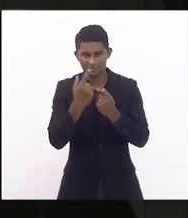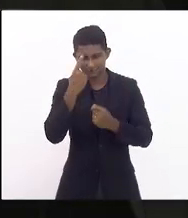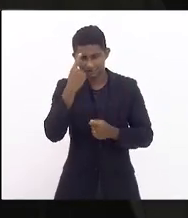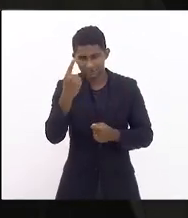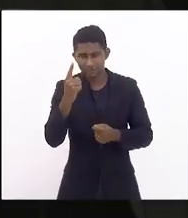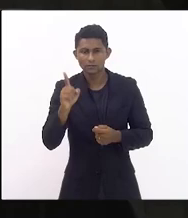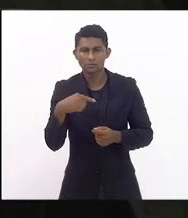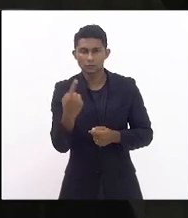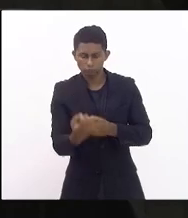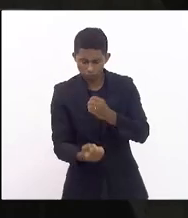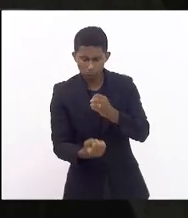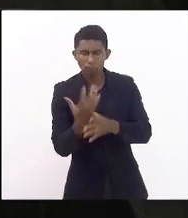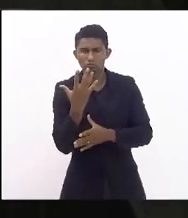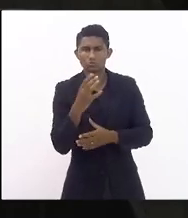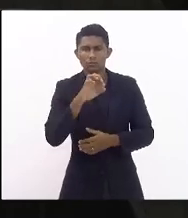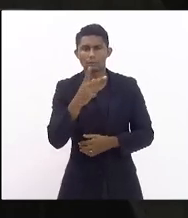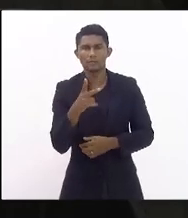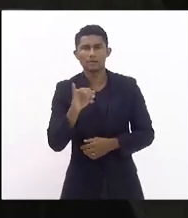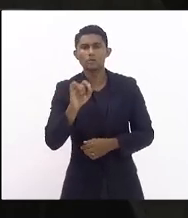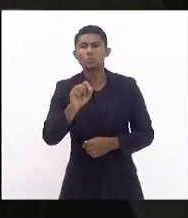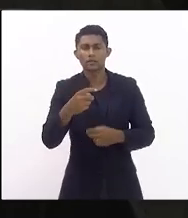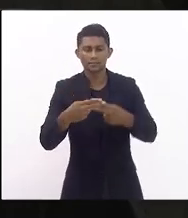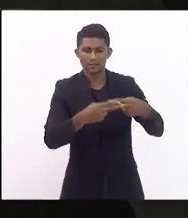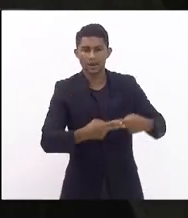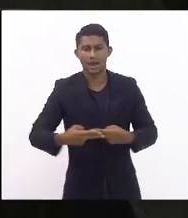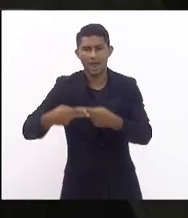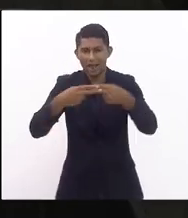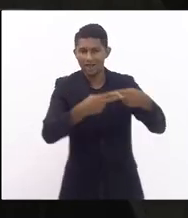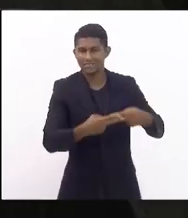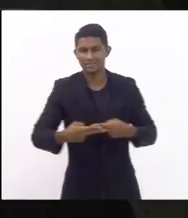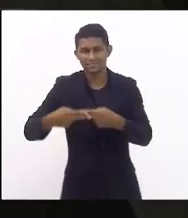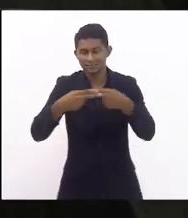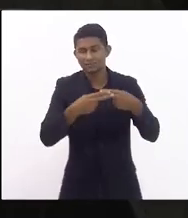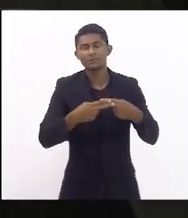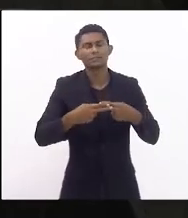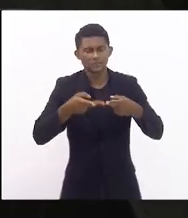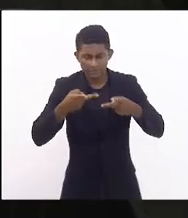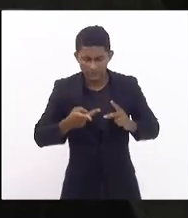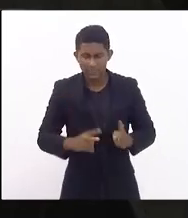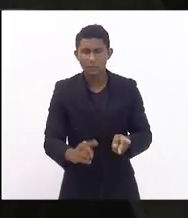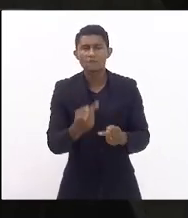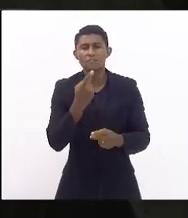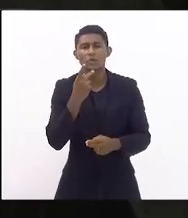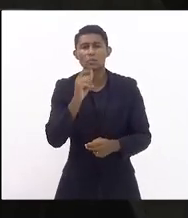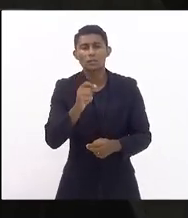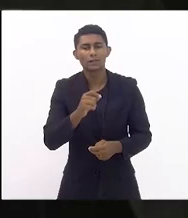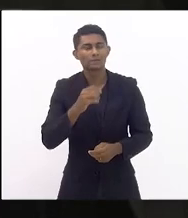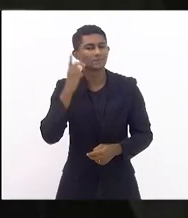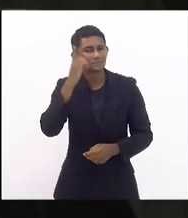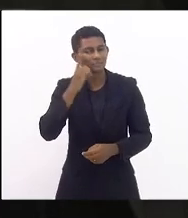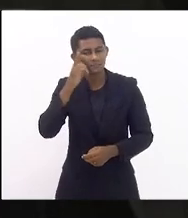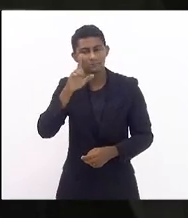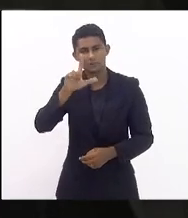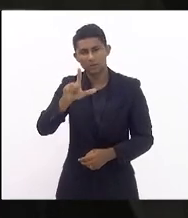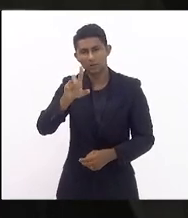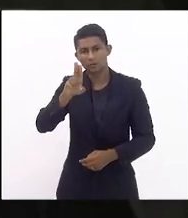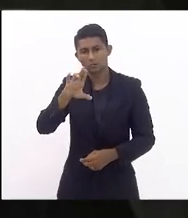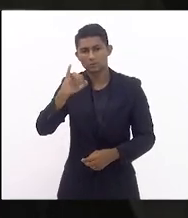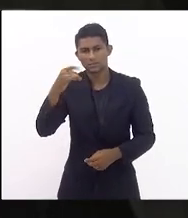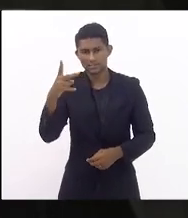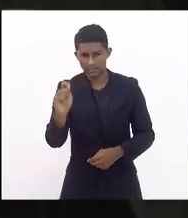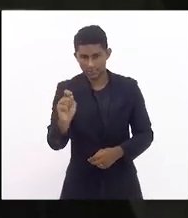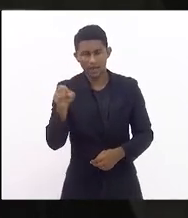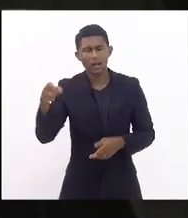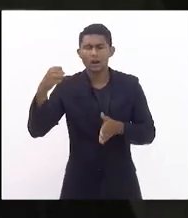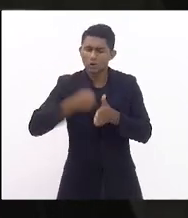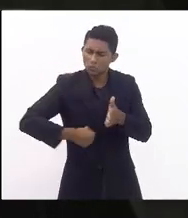começou a trabalhar, a CPI dos trens. Sempre ressalto a luta da deputada Lucinha, que passou cerca de um ano e